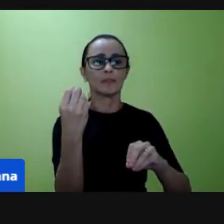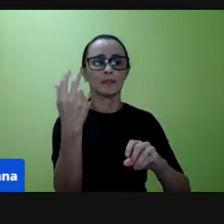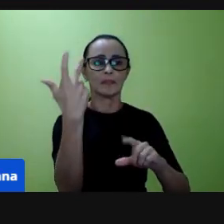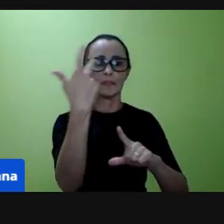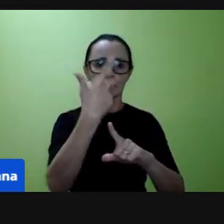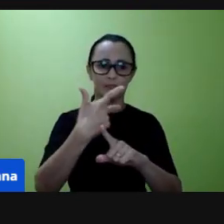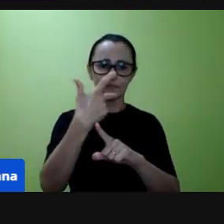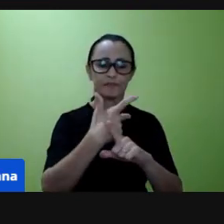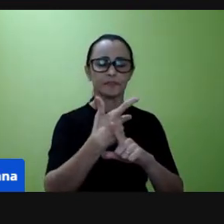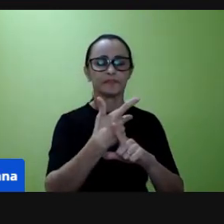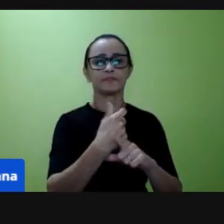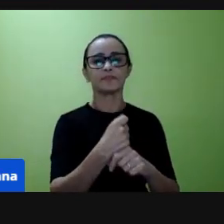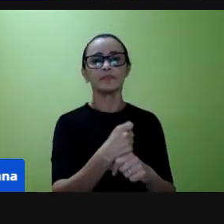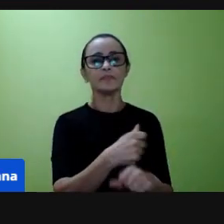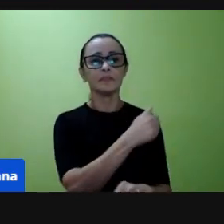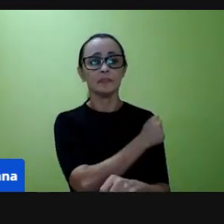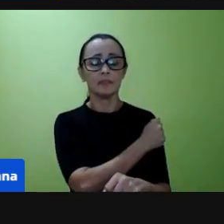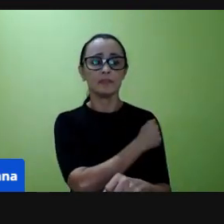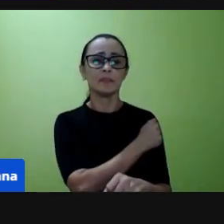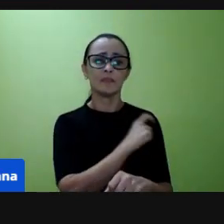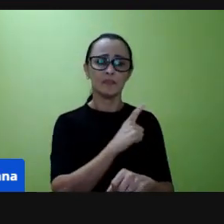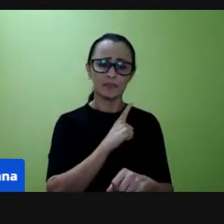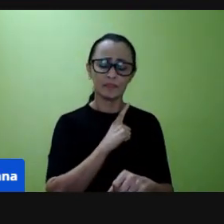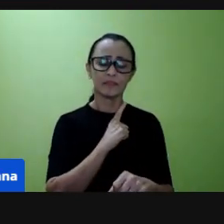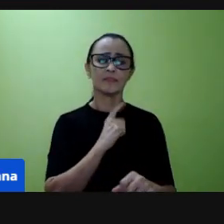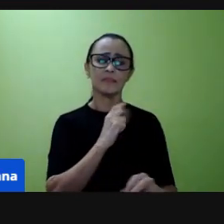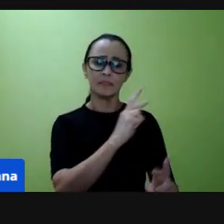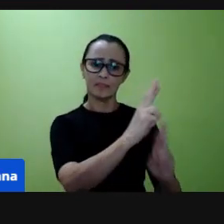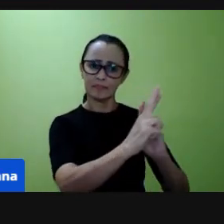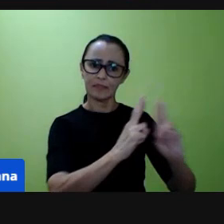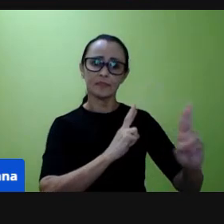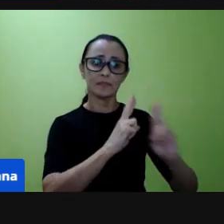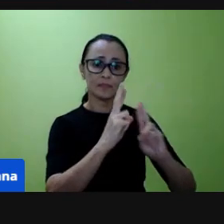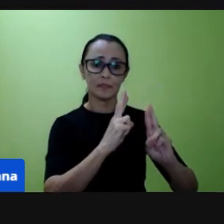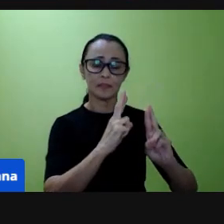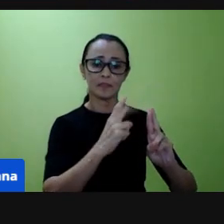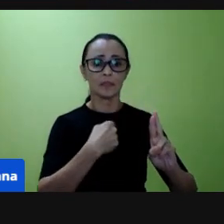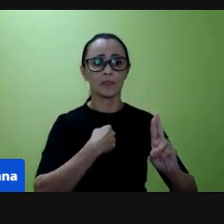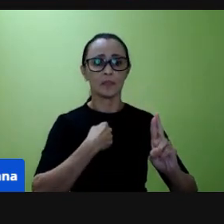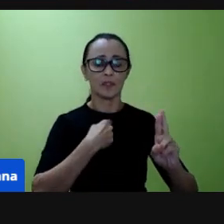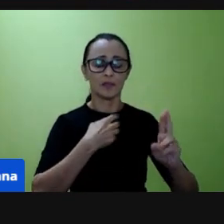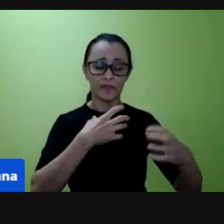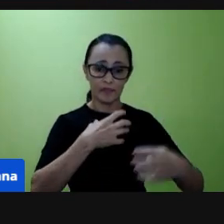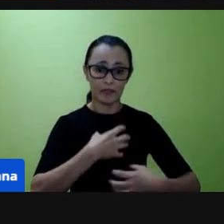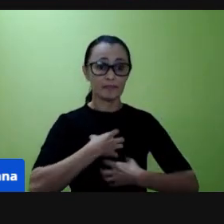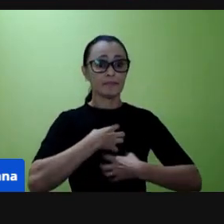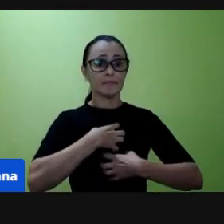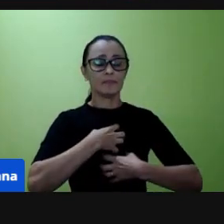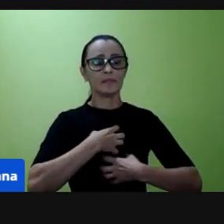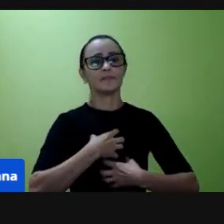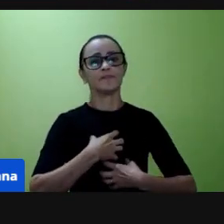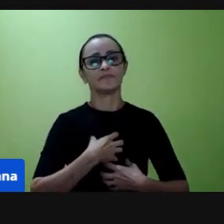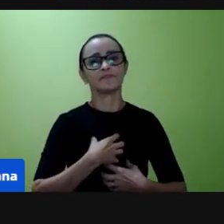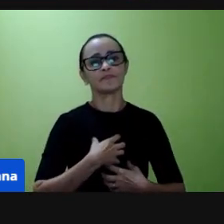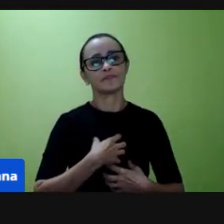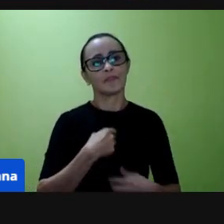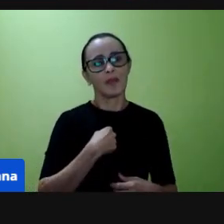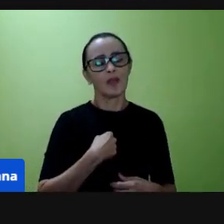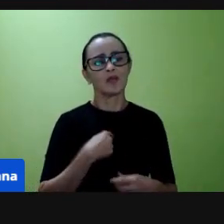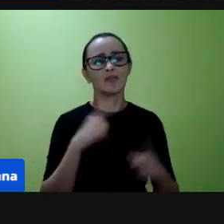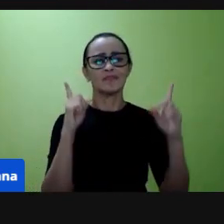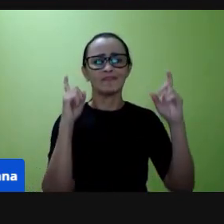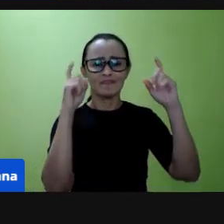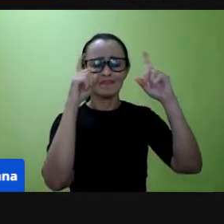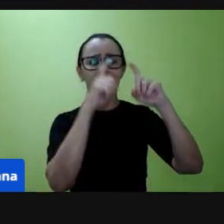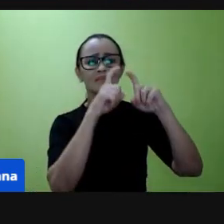um retorno que eu não esperava. Eu tive muita dificuldade de iniciar essas aulas remotas. Eu sou uma